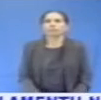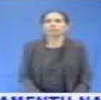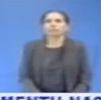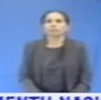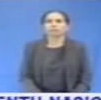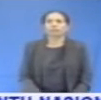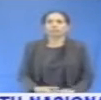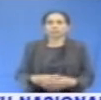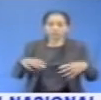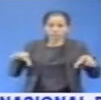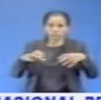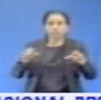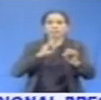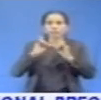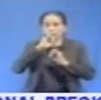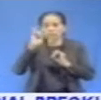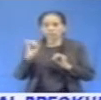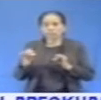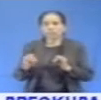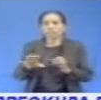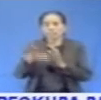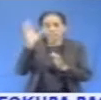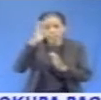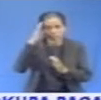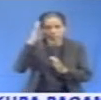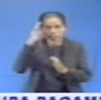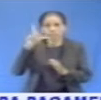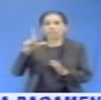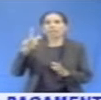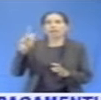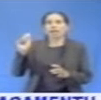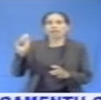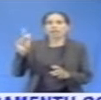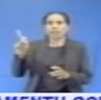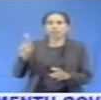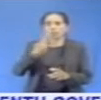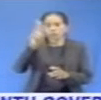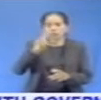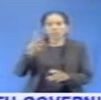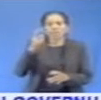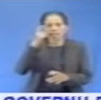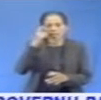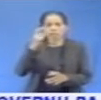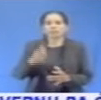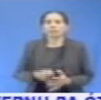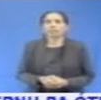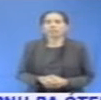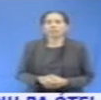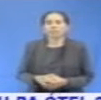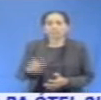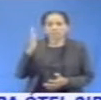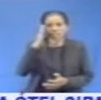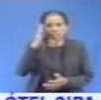Serviço de Investigação de Criminal Nacional identifica na LH, também desconfia usa Aimoruk Matangheli. Identificação nem